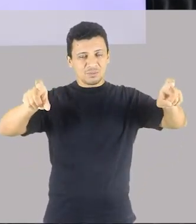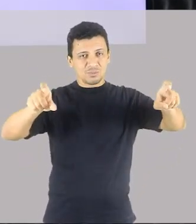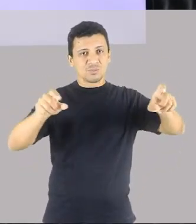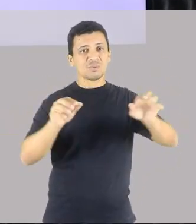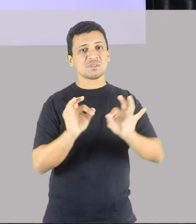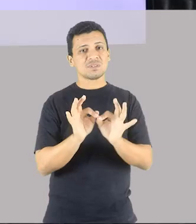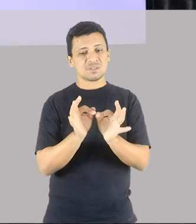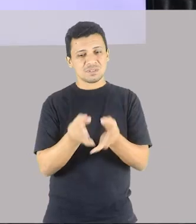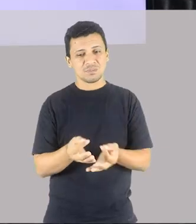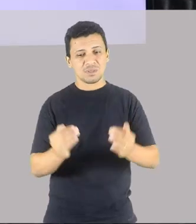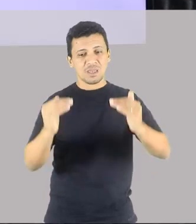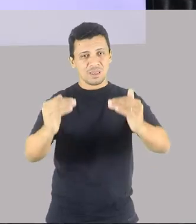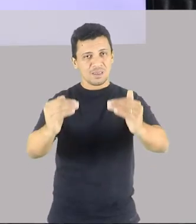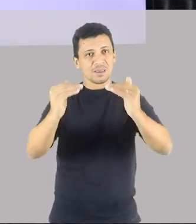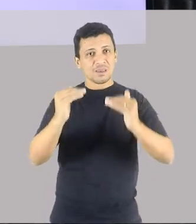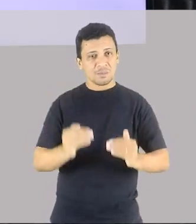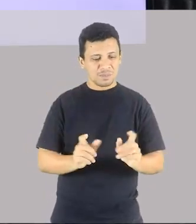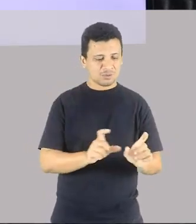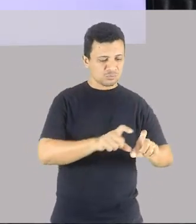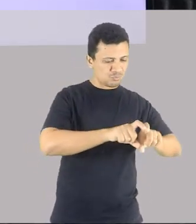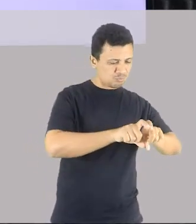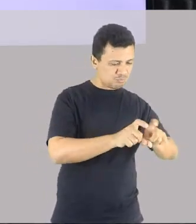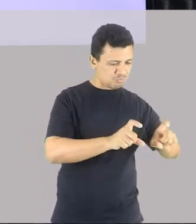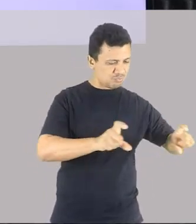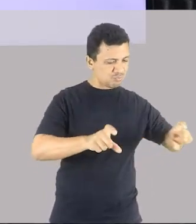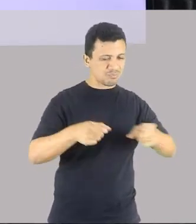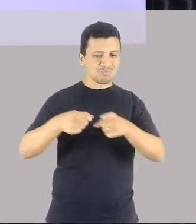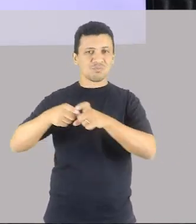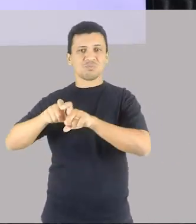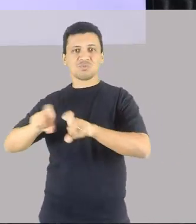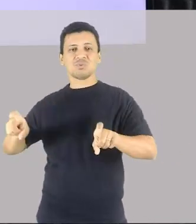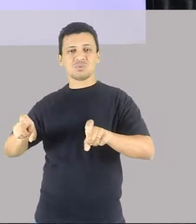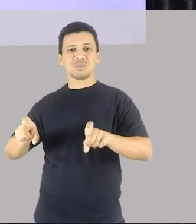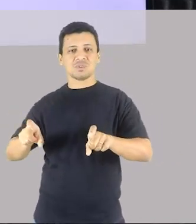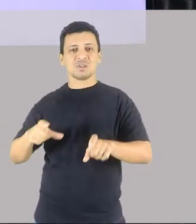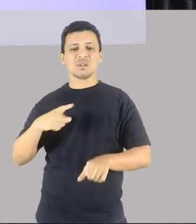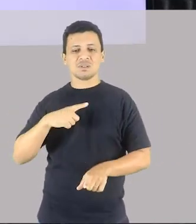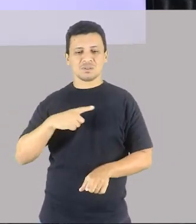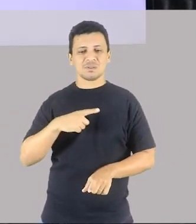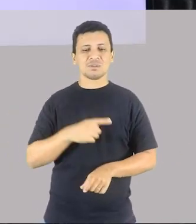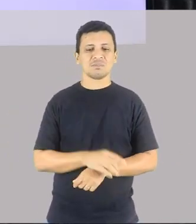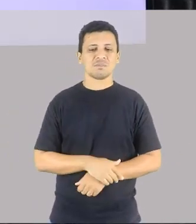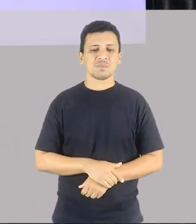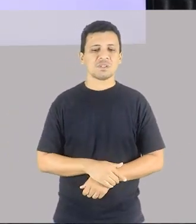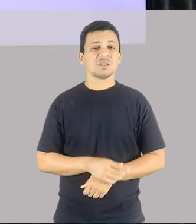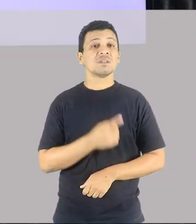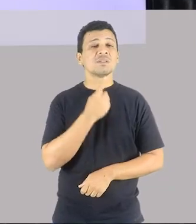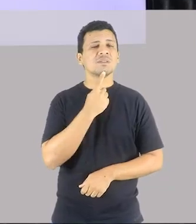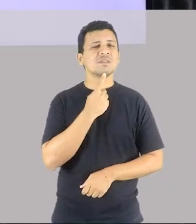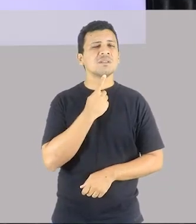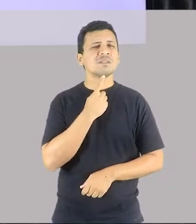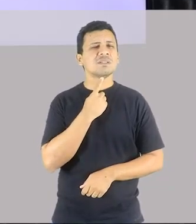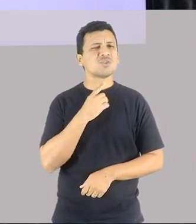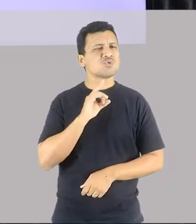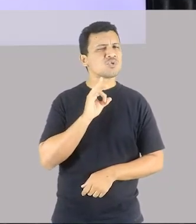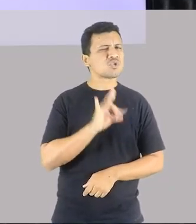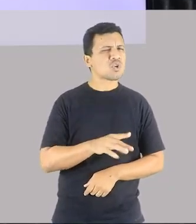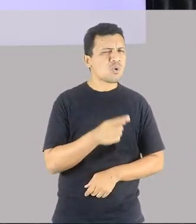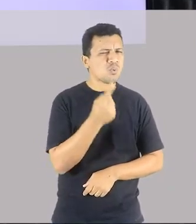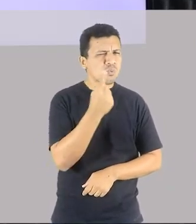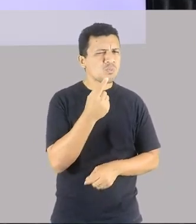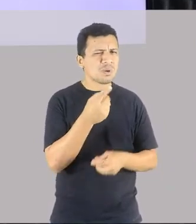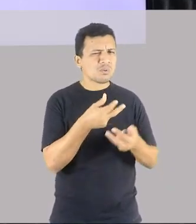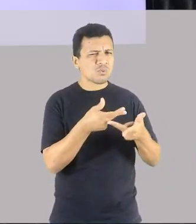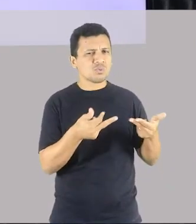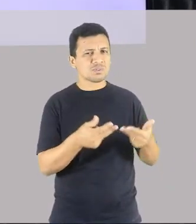período de baixo, sim, ele é composto, e aí eu estou diante de uma oração apositiva. Então, desejo só uma coisa, que